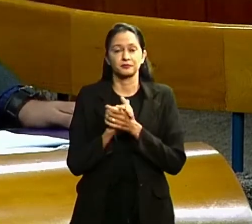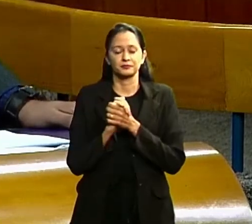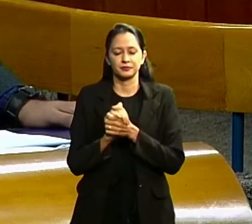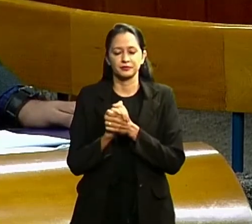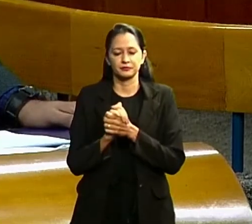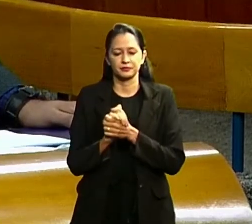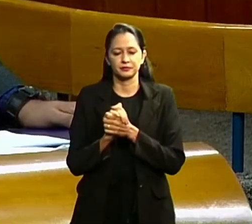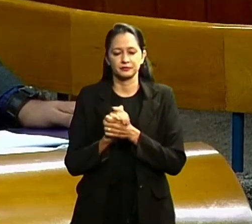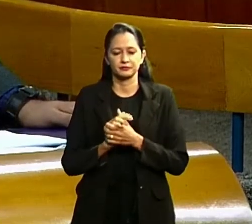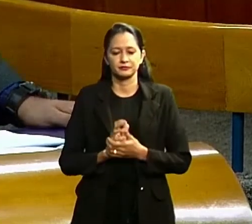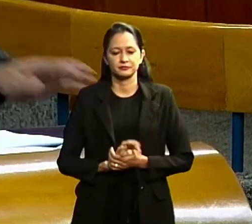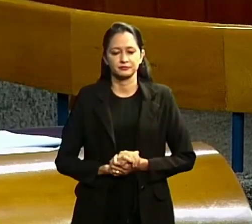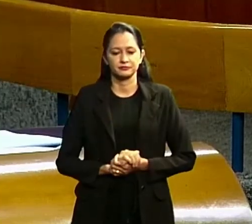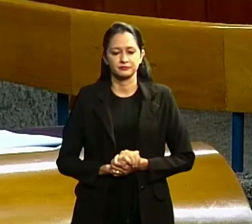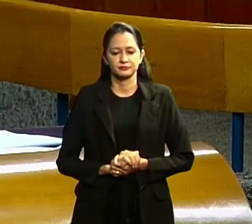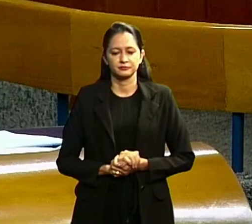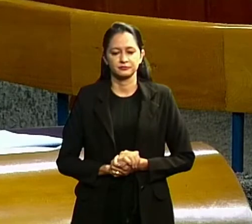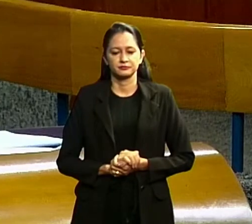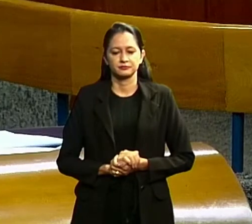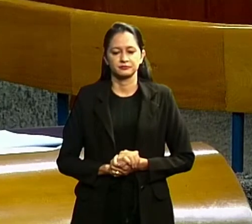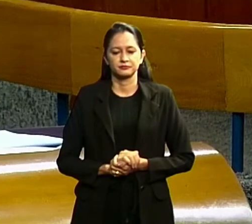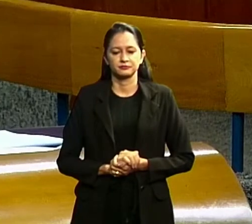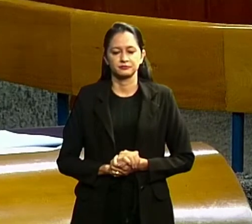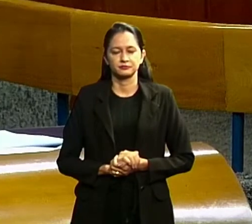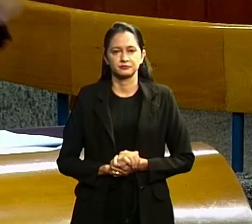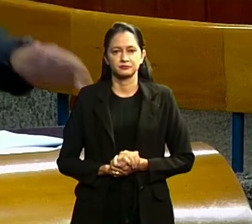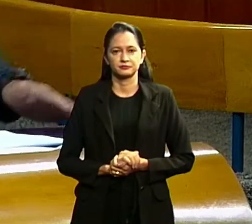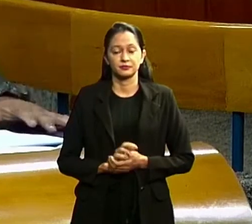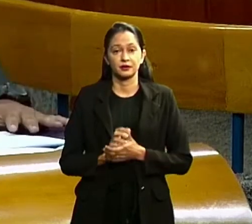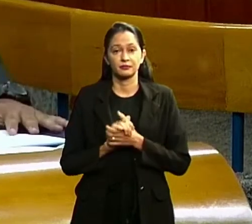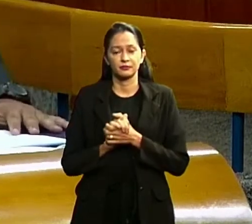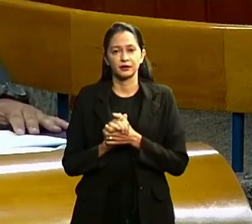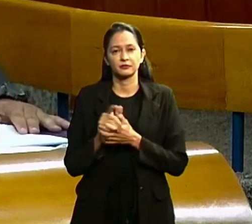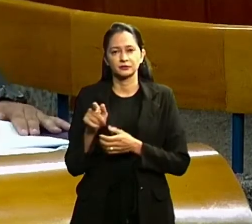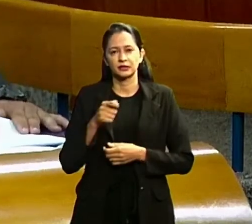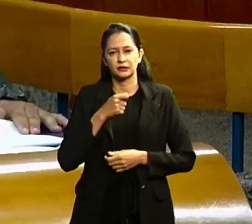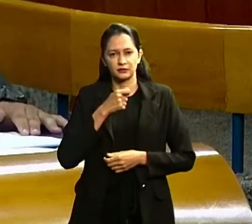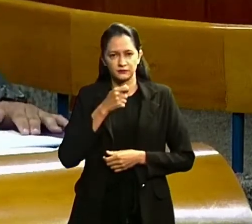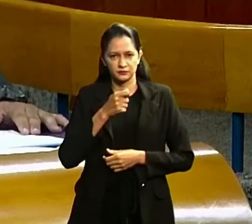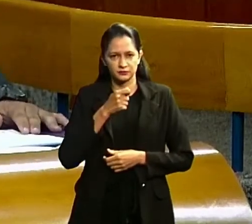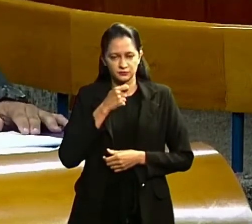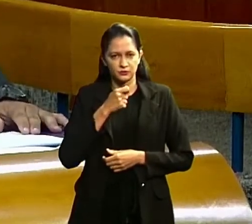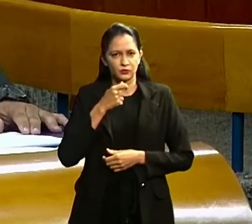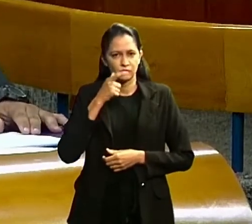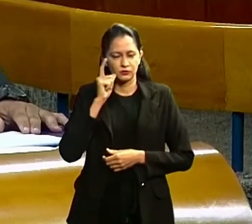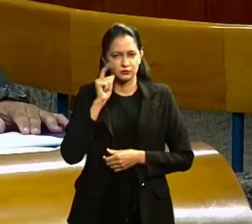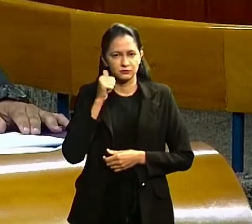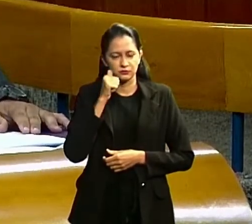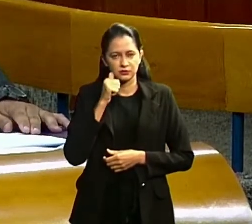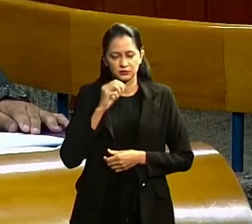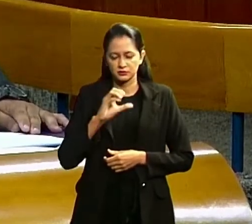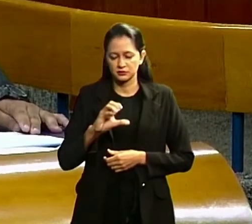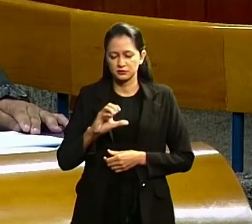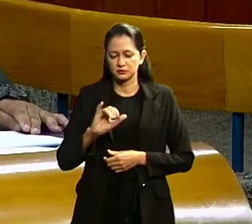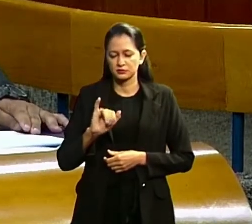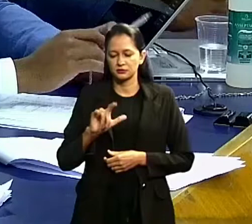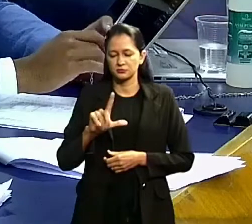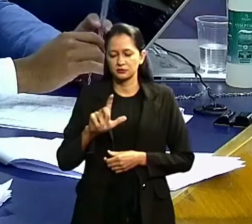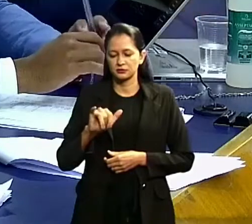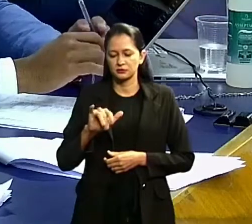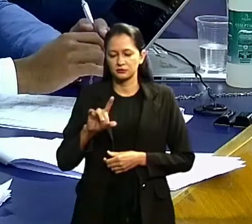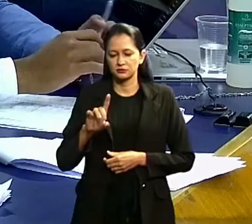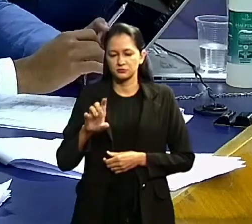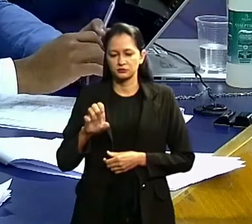pela entrevista. Pode concluir, vereador. A entrevista que o senhor fez ontem com a Cileide, o senhor me honrou, me